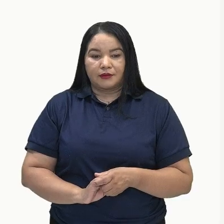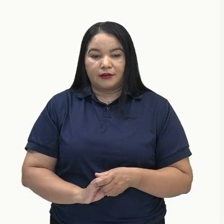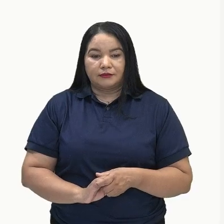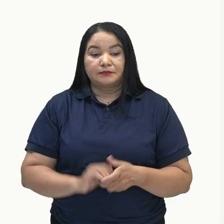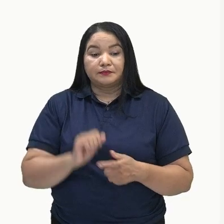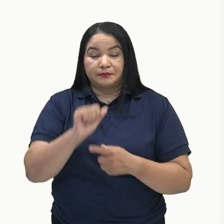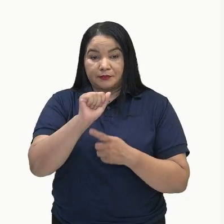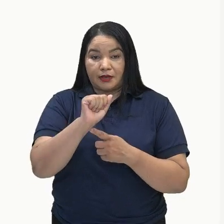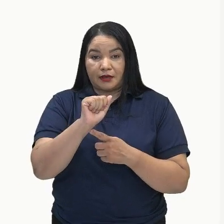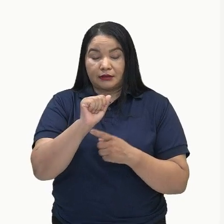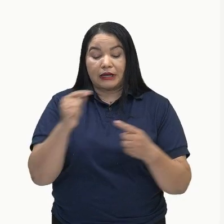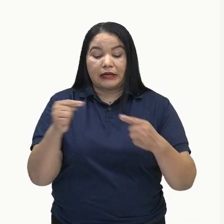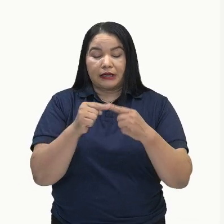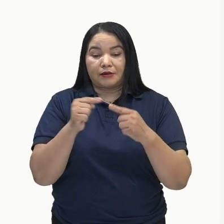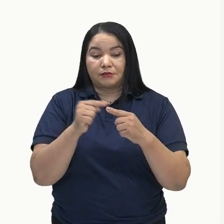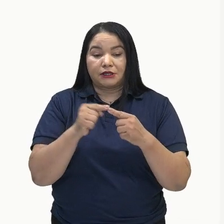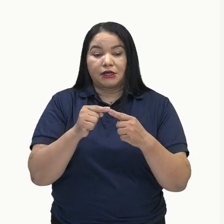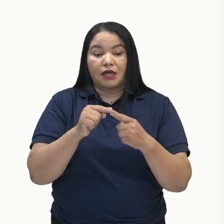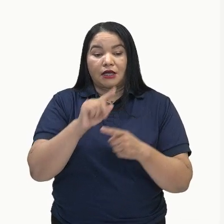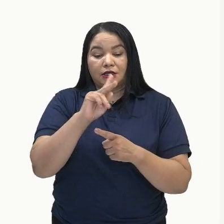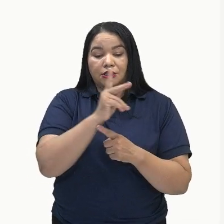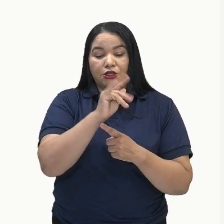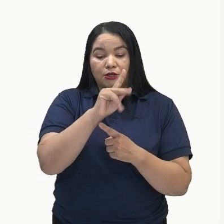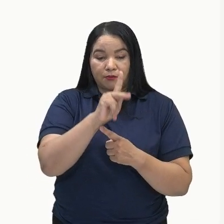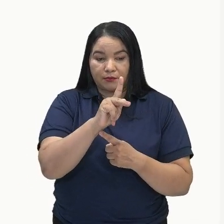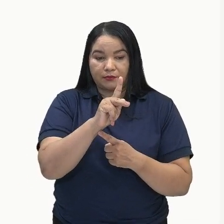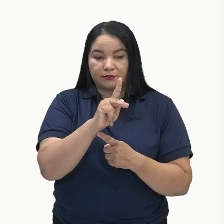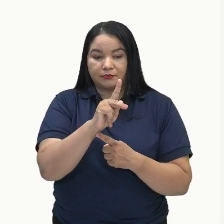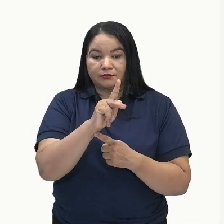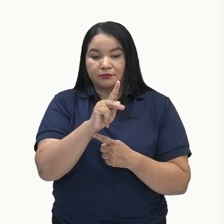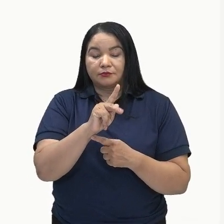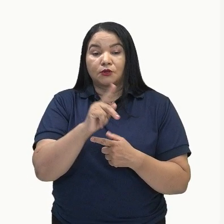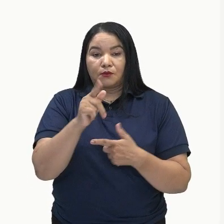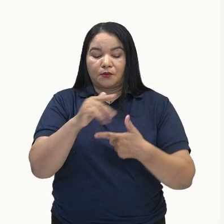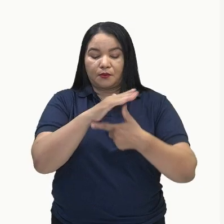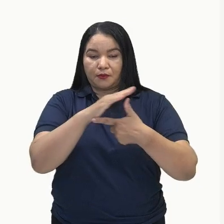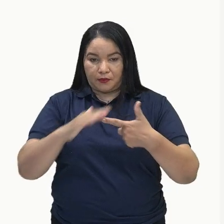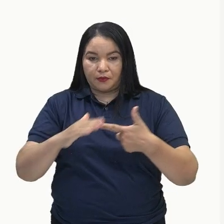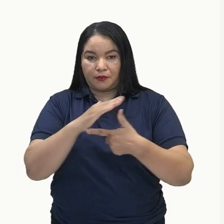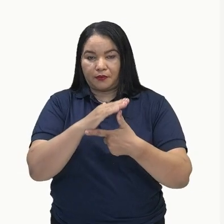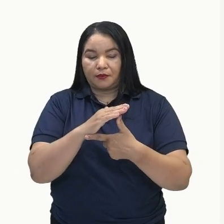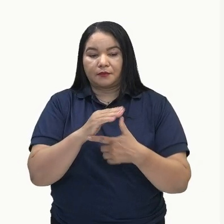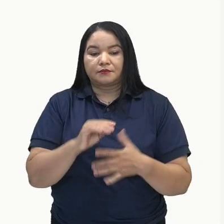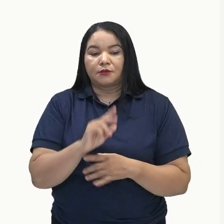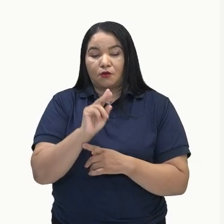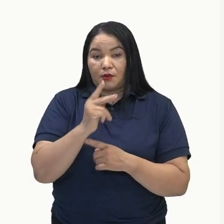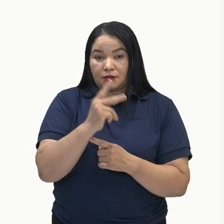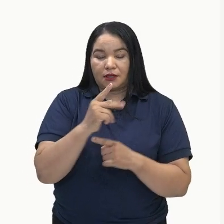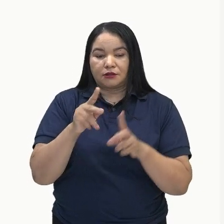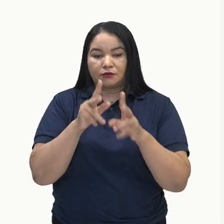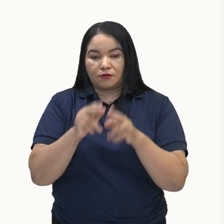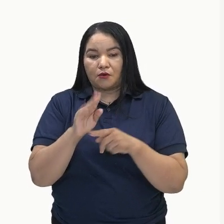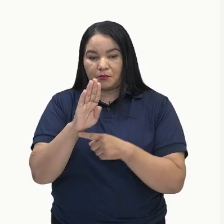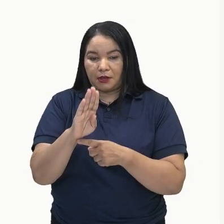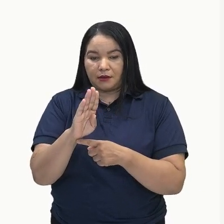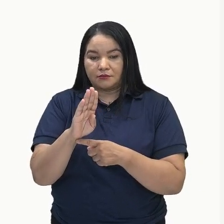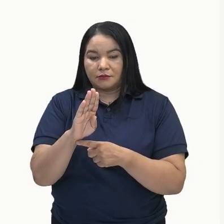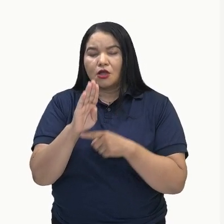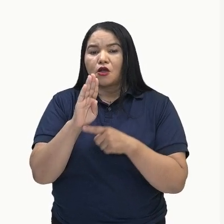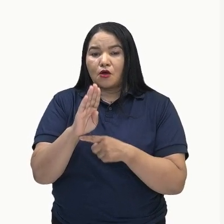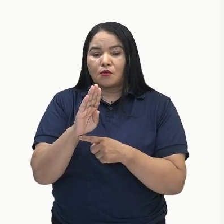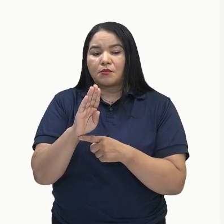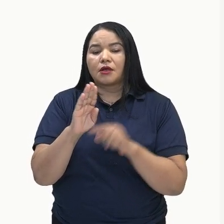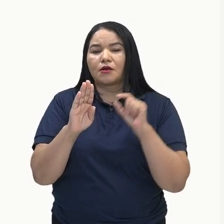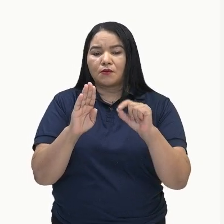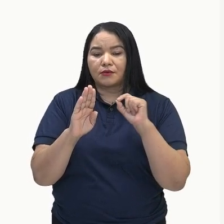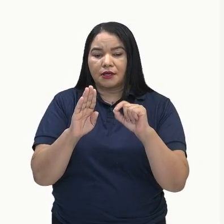A equivale à hipotenusa, tá bom? Então, a hipotenusa ao quadrado é igual ao B, ó. O B não é o cateto? Então,